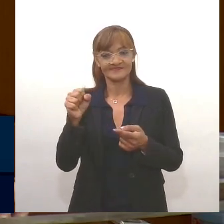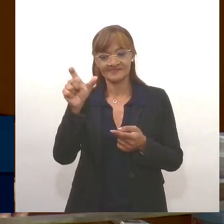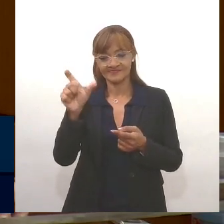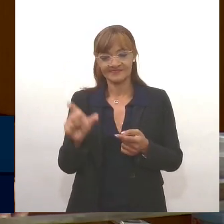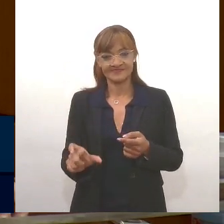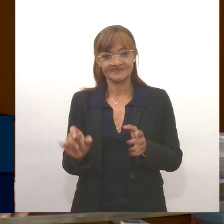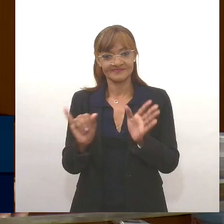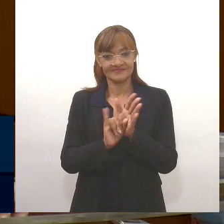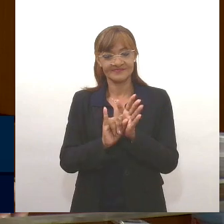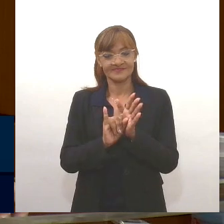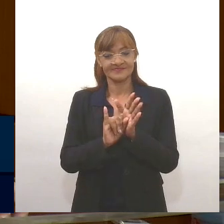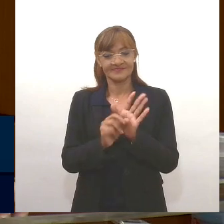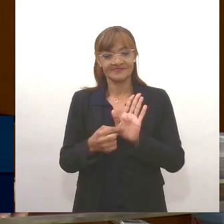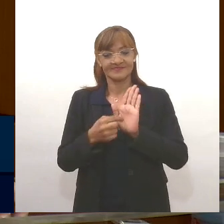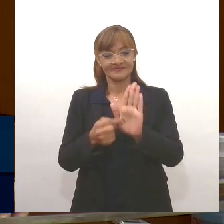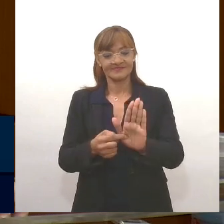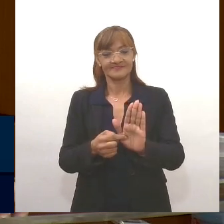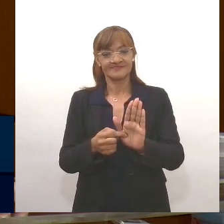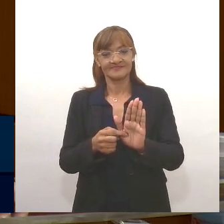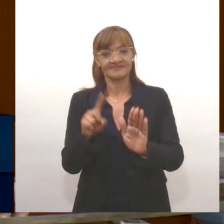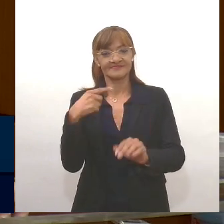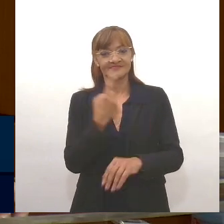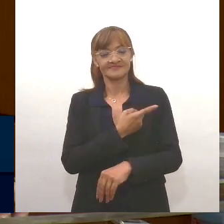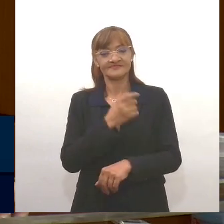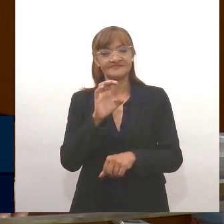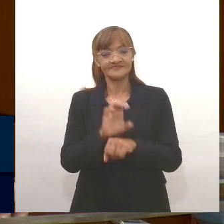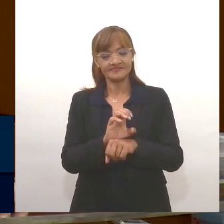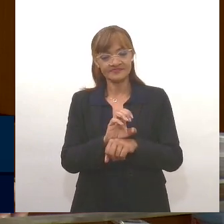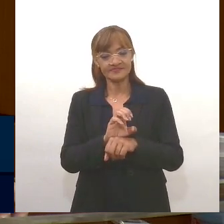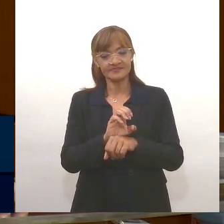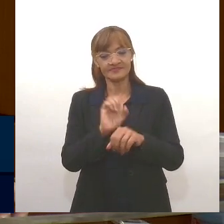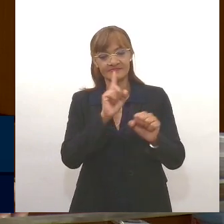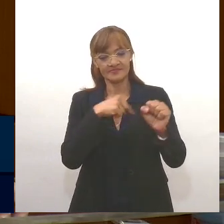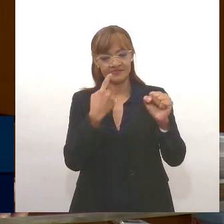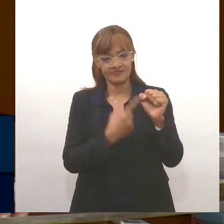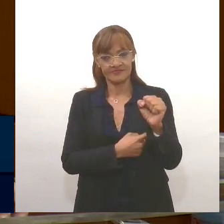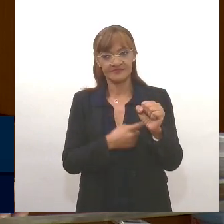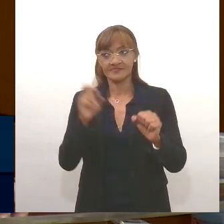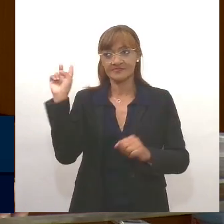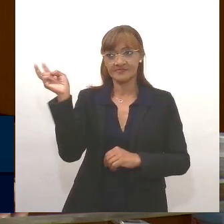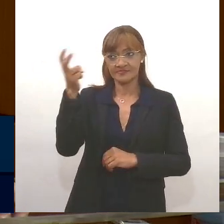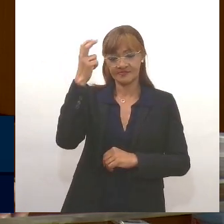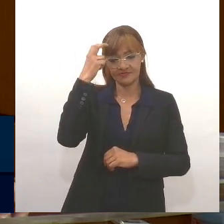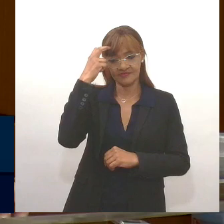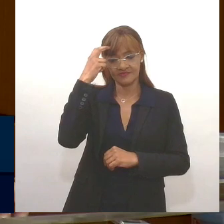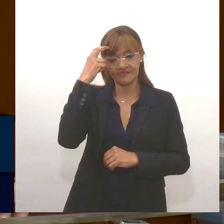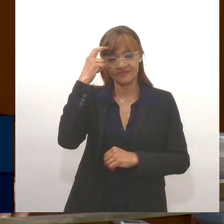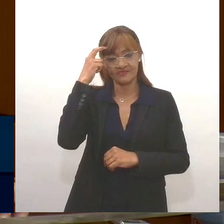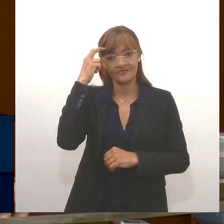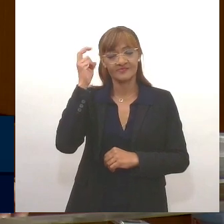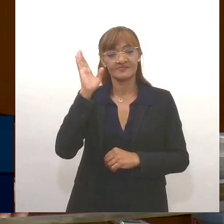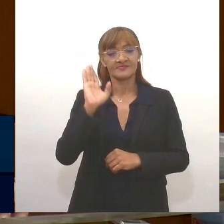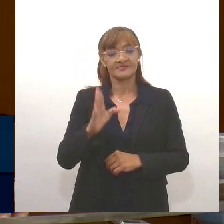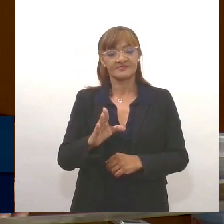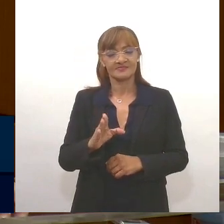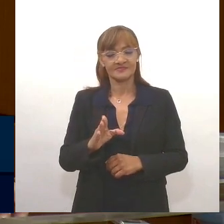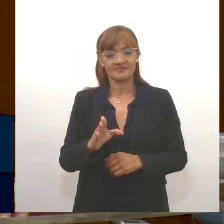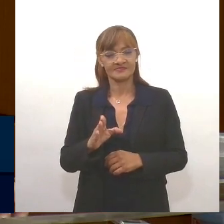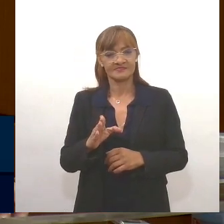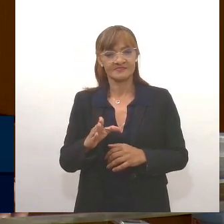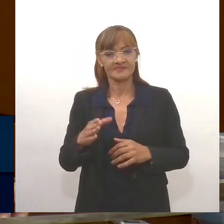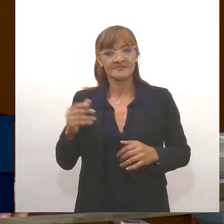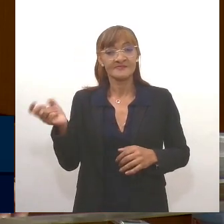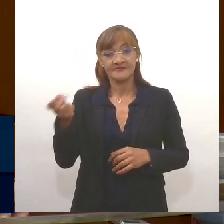força do nosso Estado a cultura do nosso Estado a intelectualidade do nosso Estado